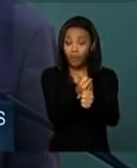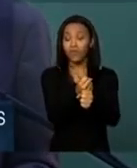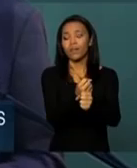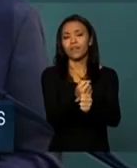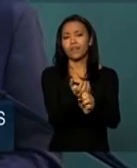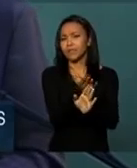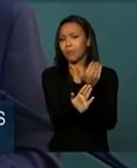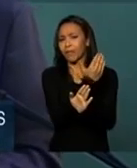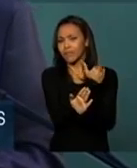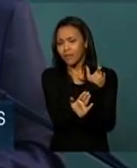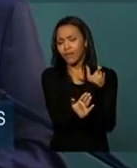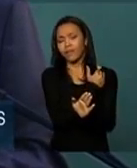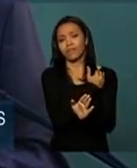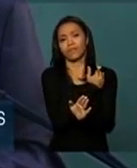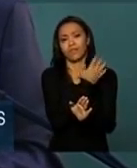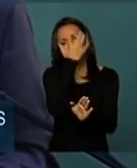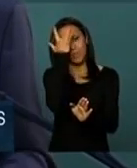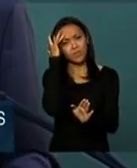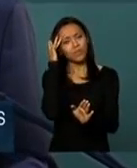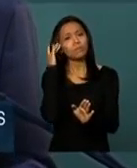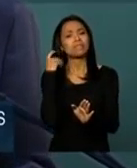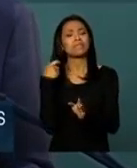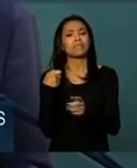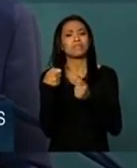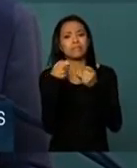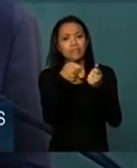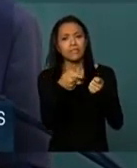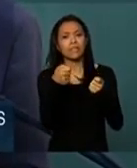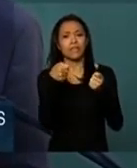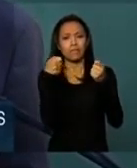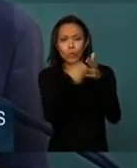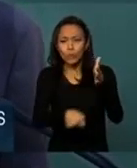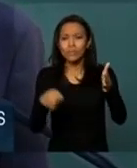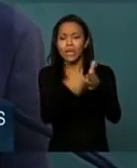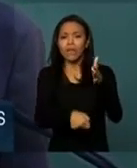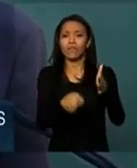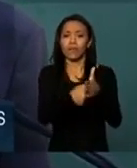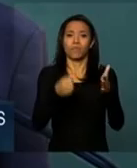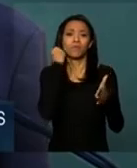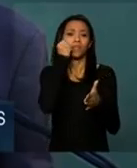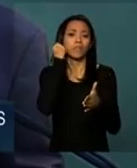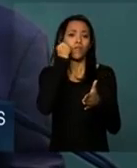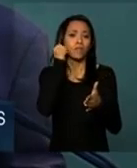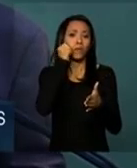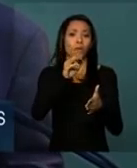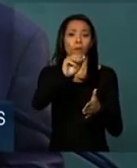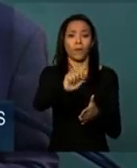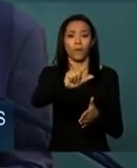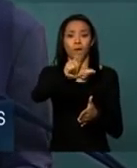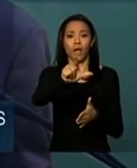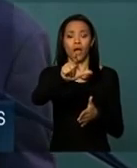naquele tempo, defendida pelo então senador Alberto Silva, e que,